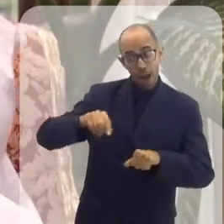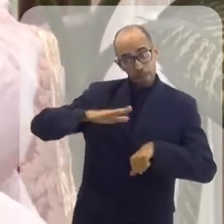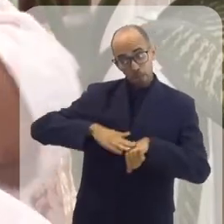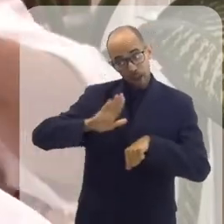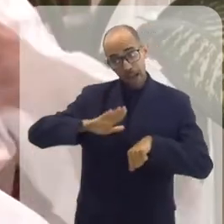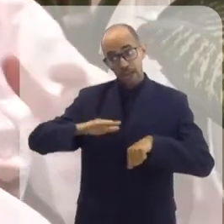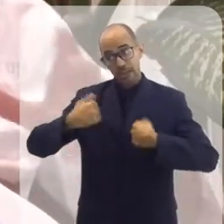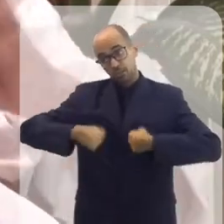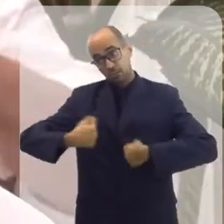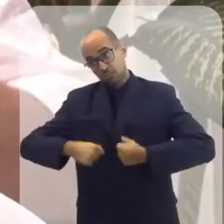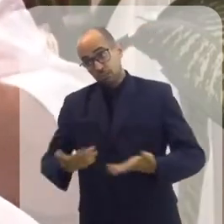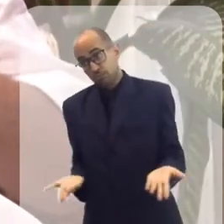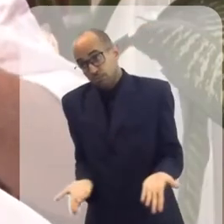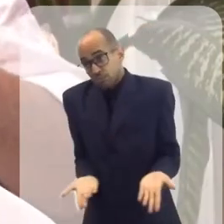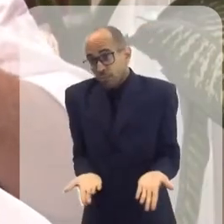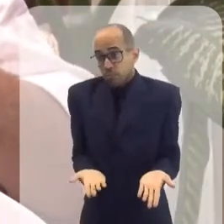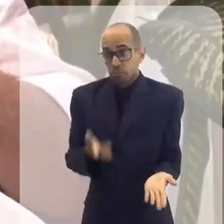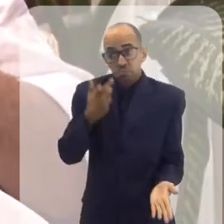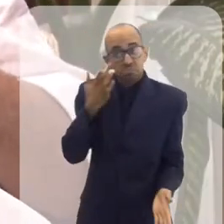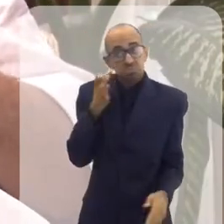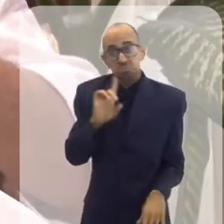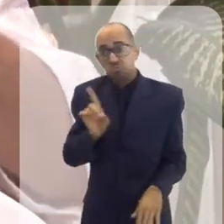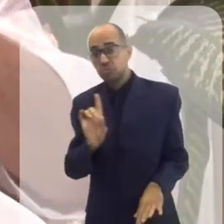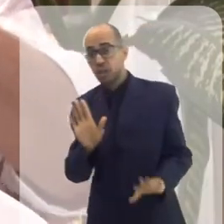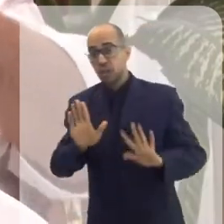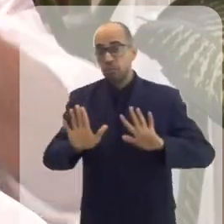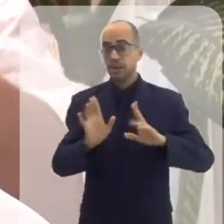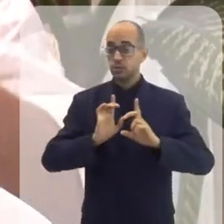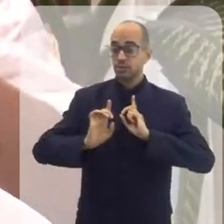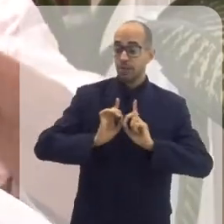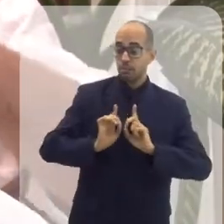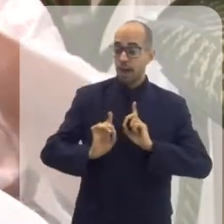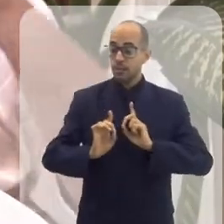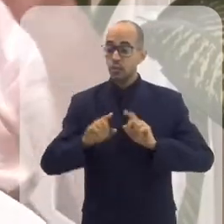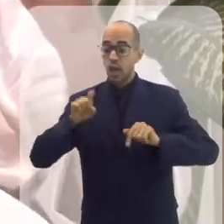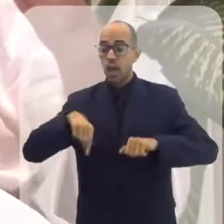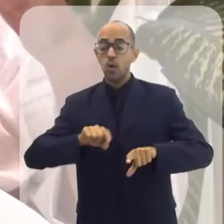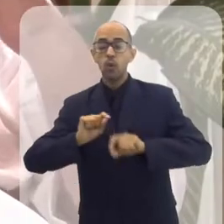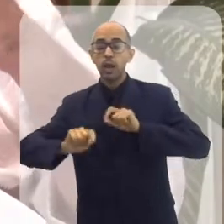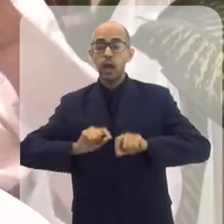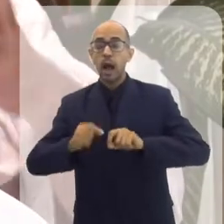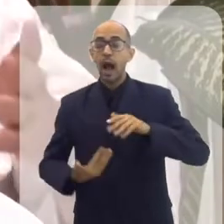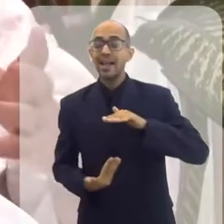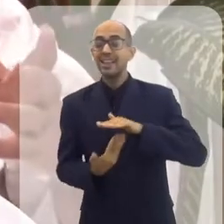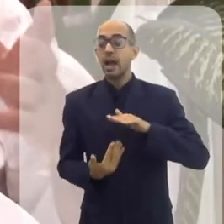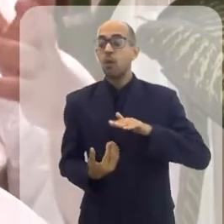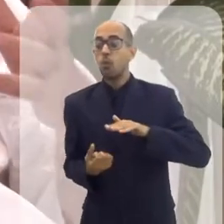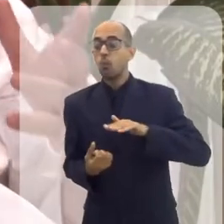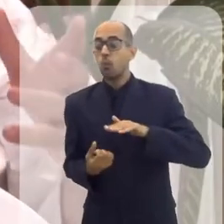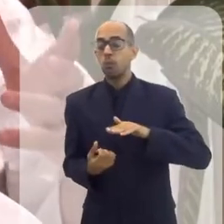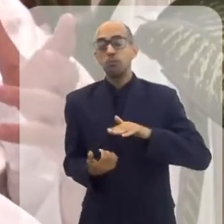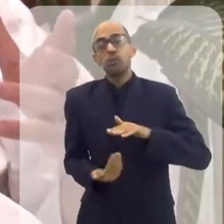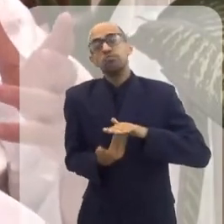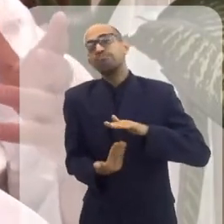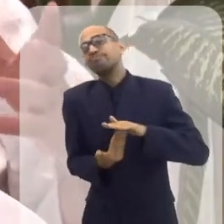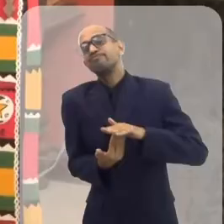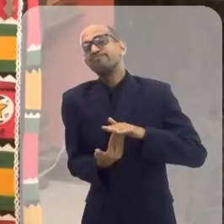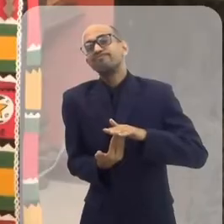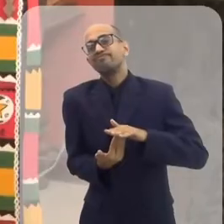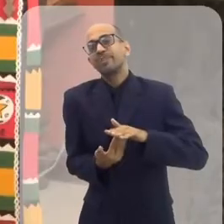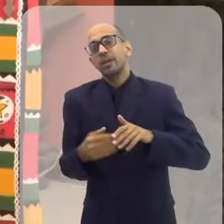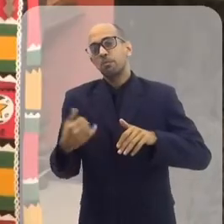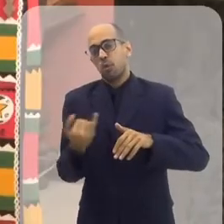extenso ou menos extenso Esse é o debate até onde é razoável que essas mudanças estabeleço